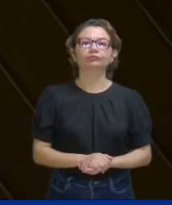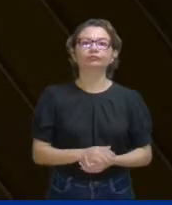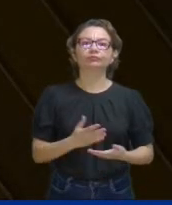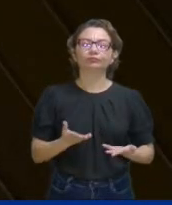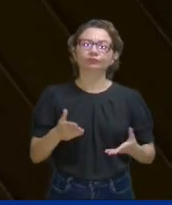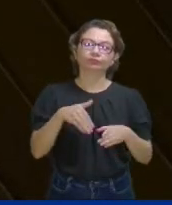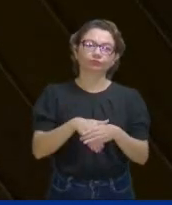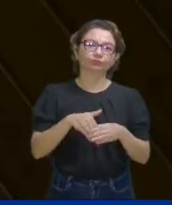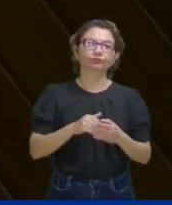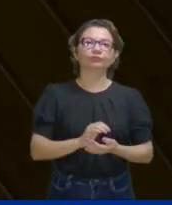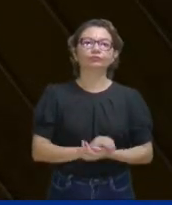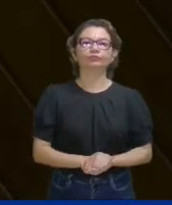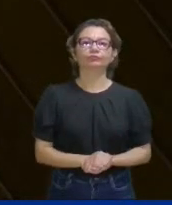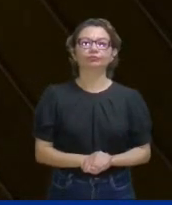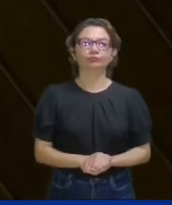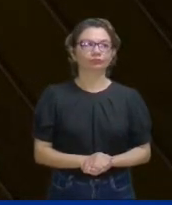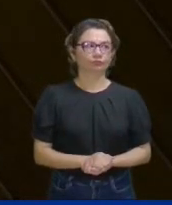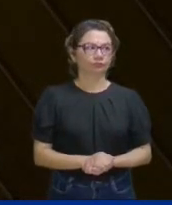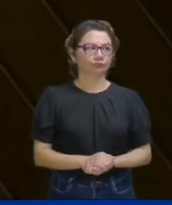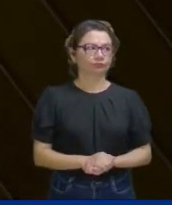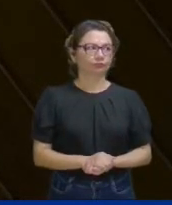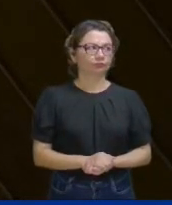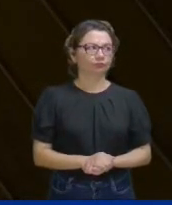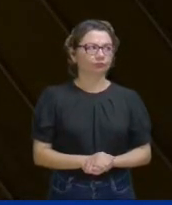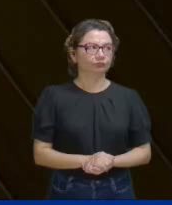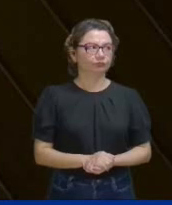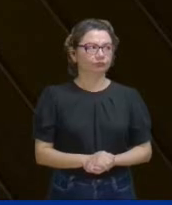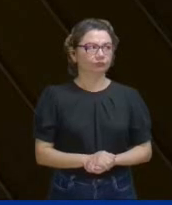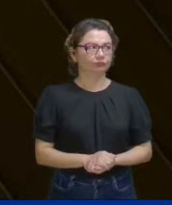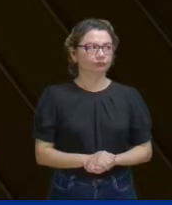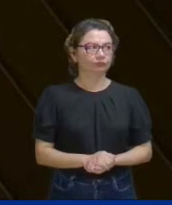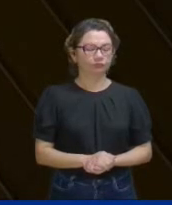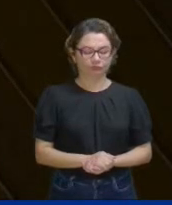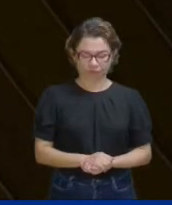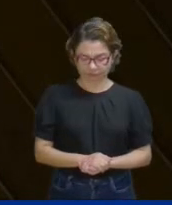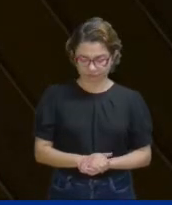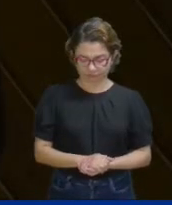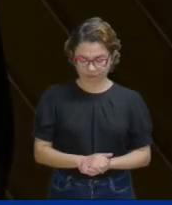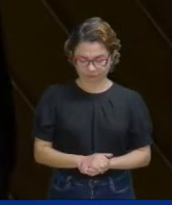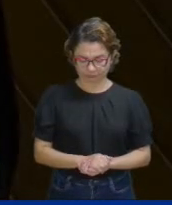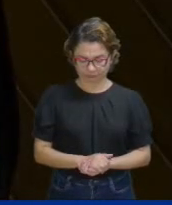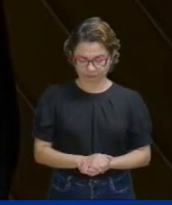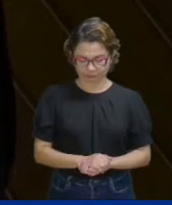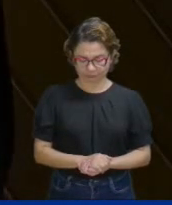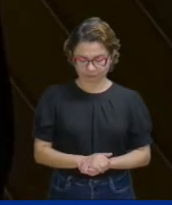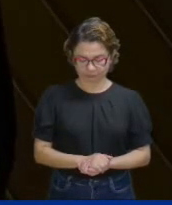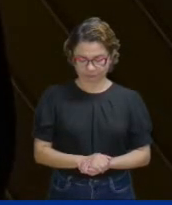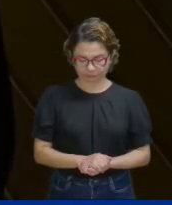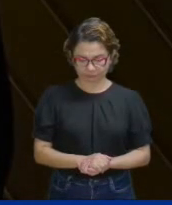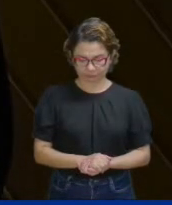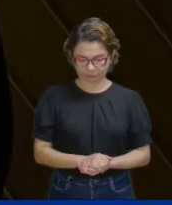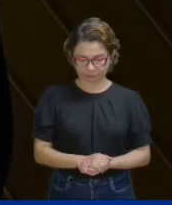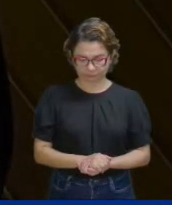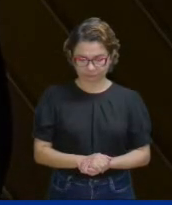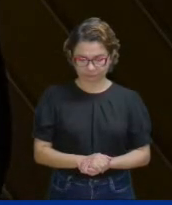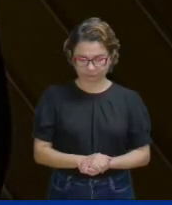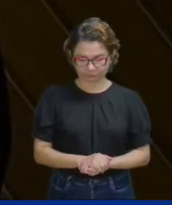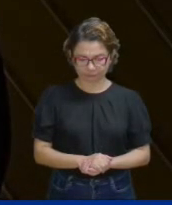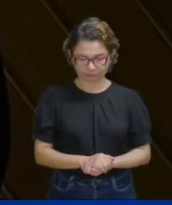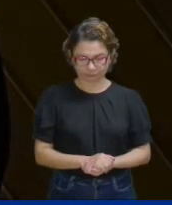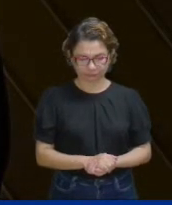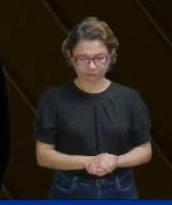Passando para o voto. Permanece o foco no juiz Anselmo Gonçalves. O juiz Anselmo Gonçalves é branco de...